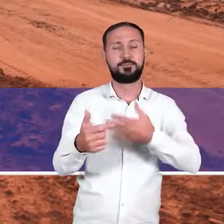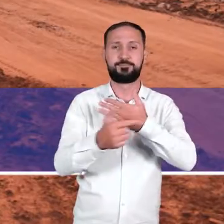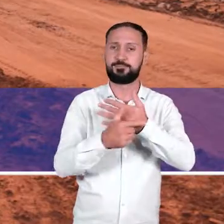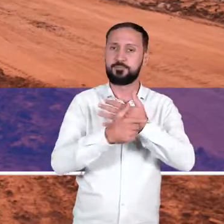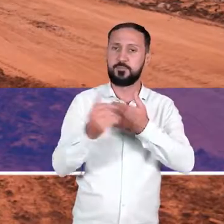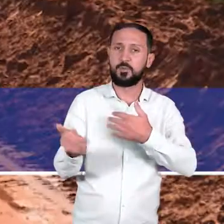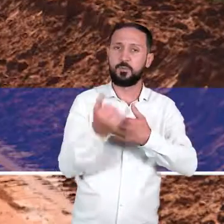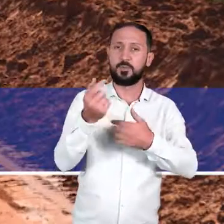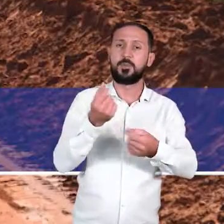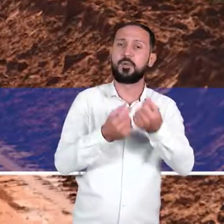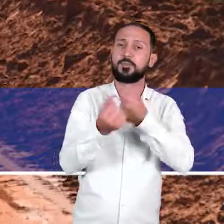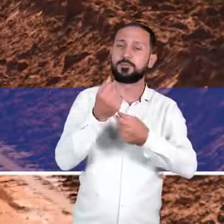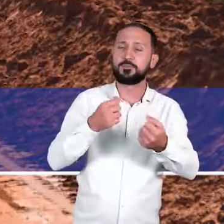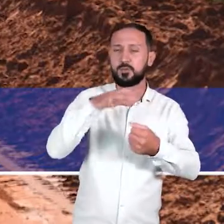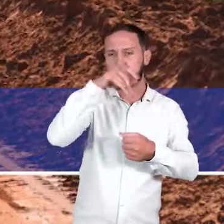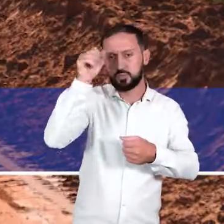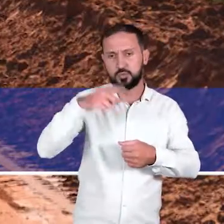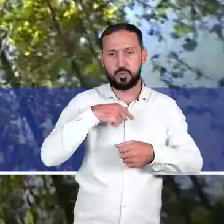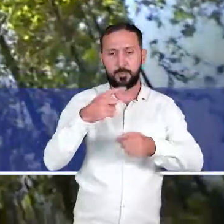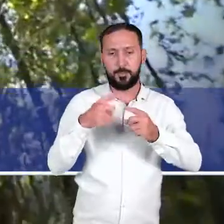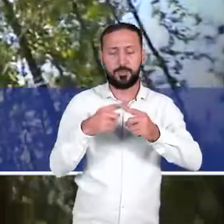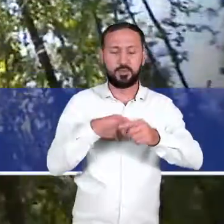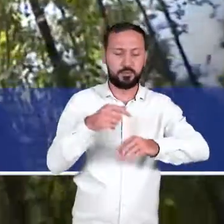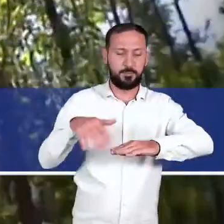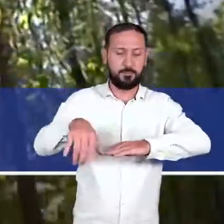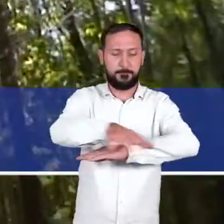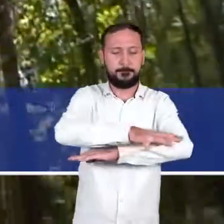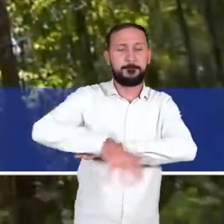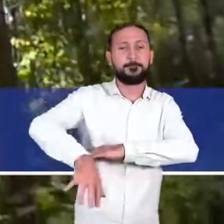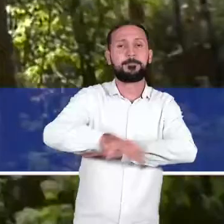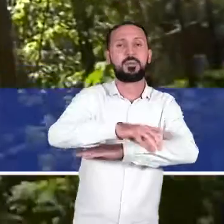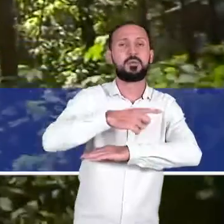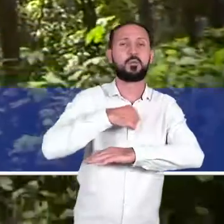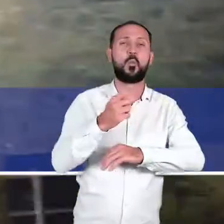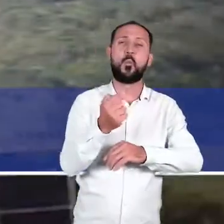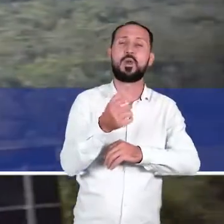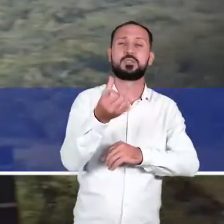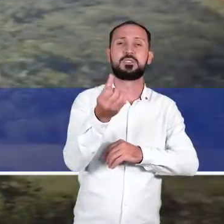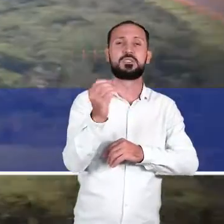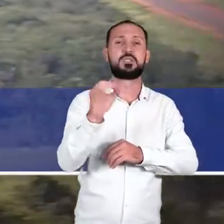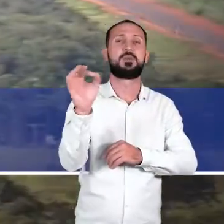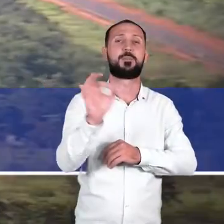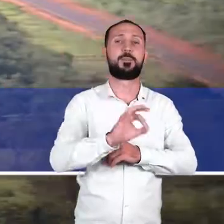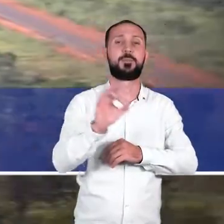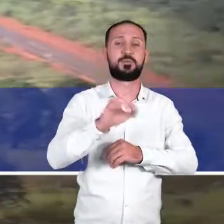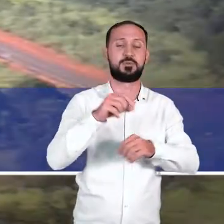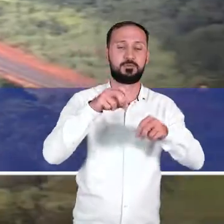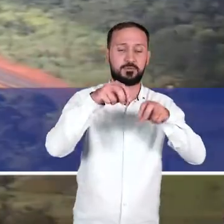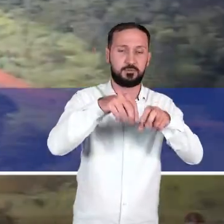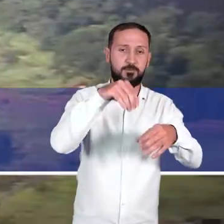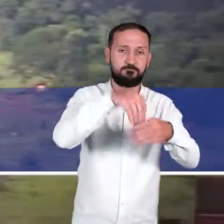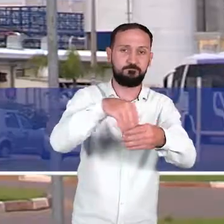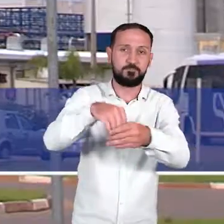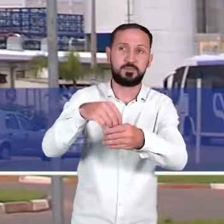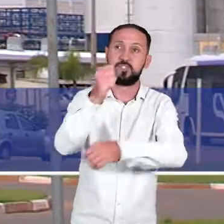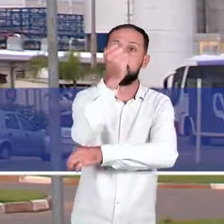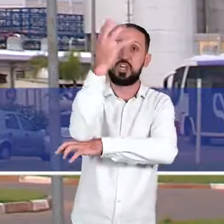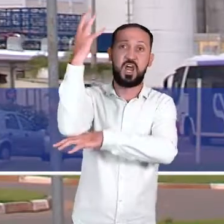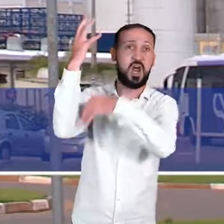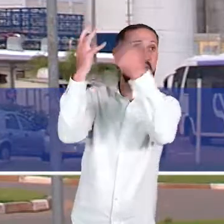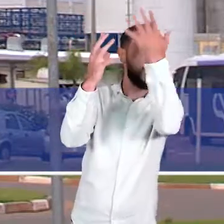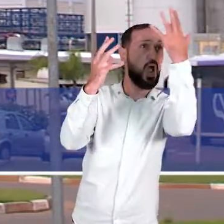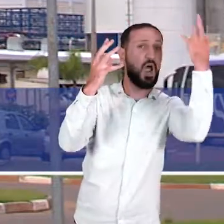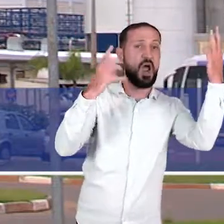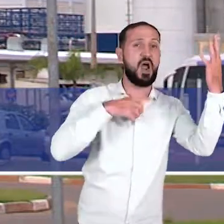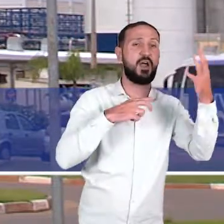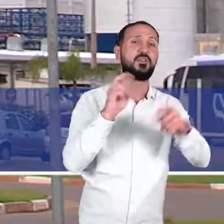de Mato Grosso do Sul. Afinal, em suas margens estão localizadas quase 60% das plantações de eucalipto, que atendem